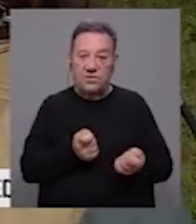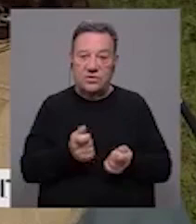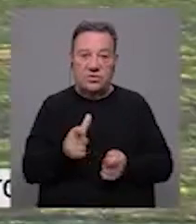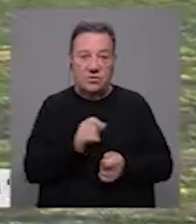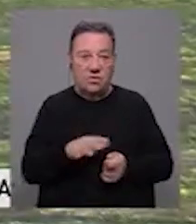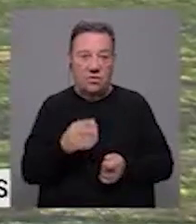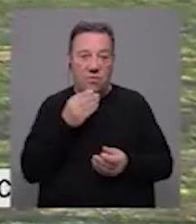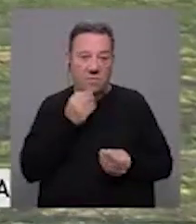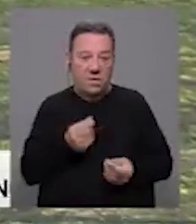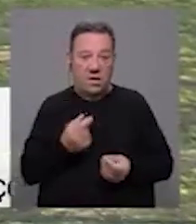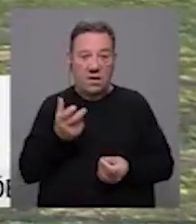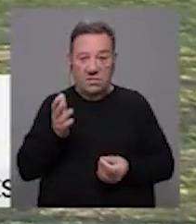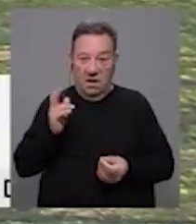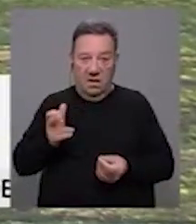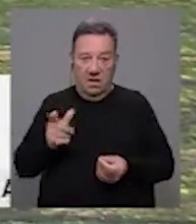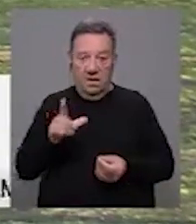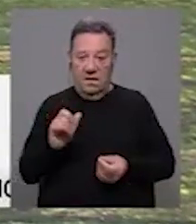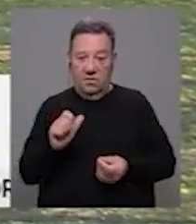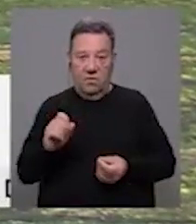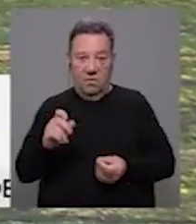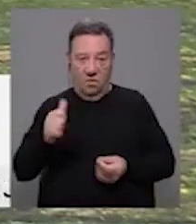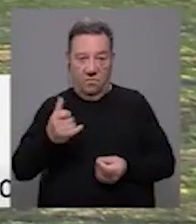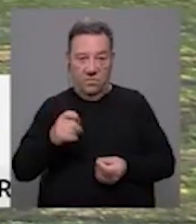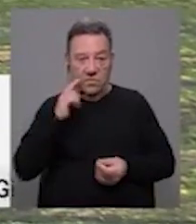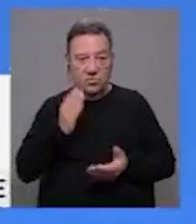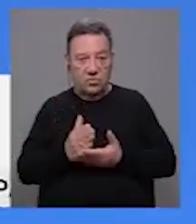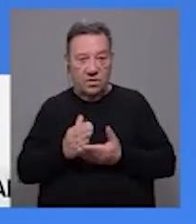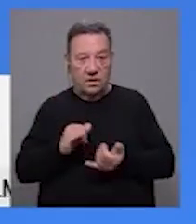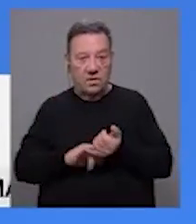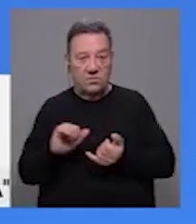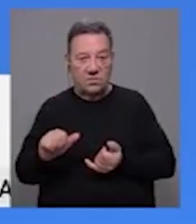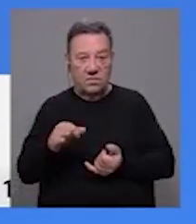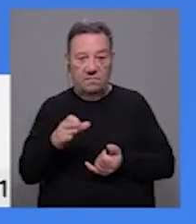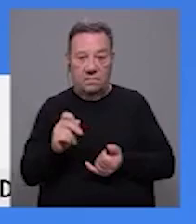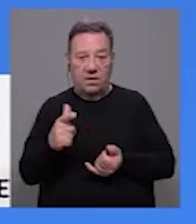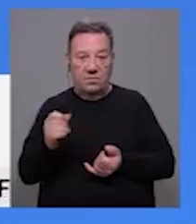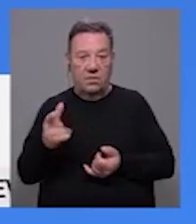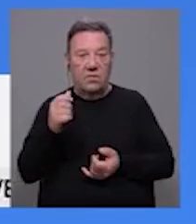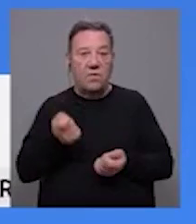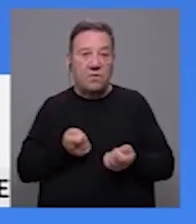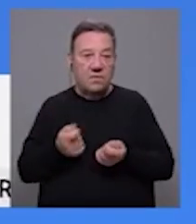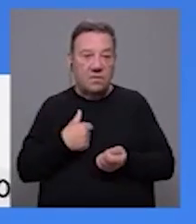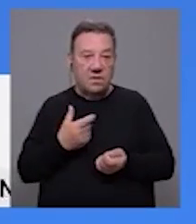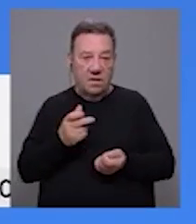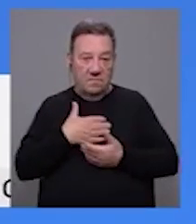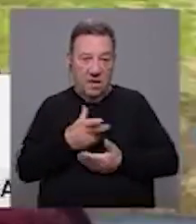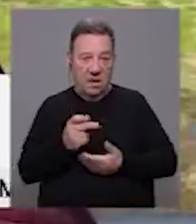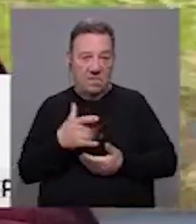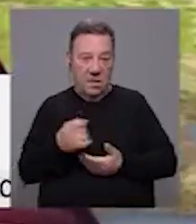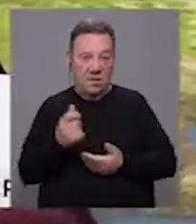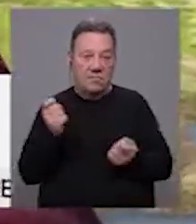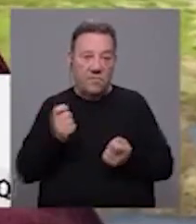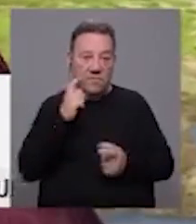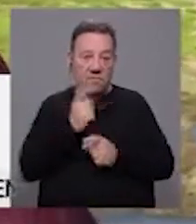zona úmida. Há vários anos que a Lagoa de Óbidos tem sido estudada pela Associação Pato, uma organização ambientalista que promove